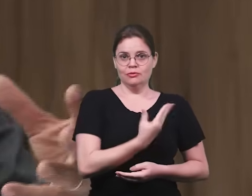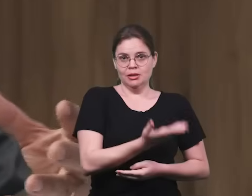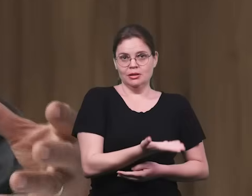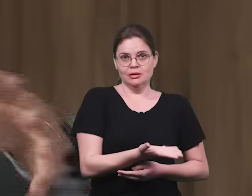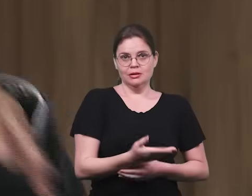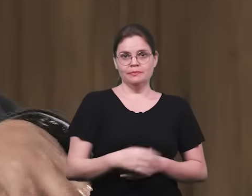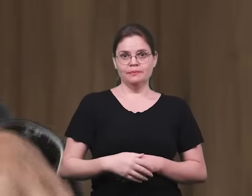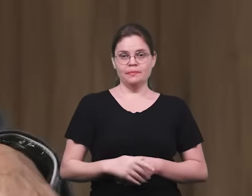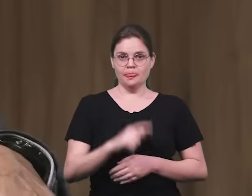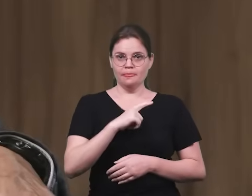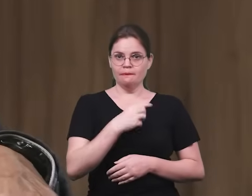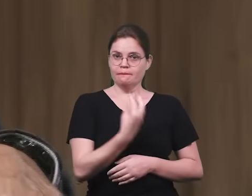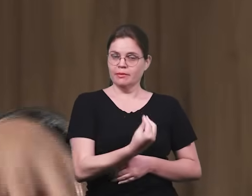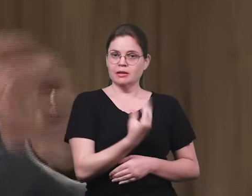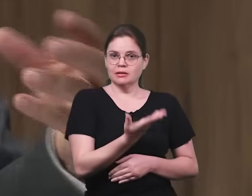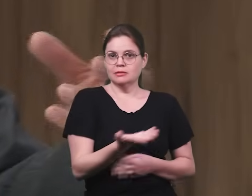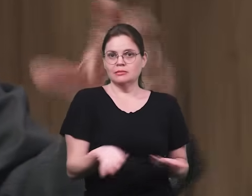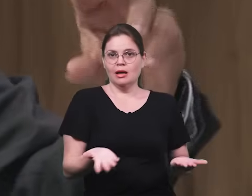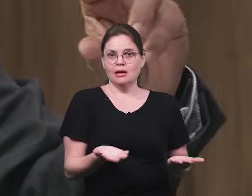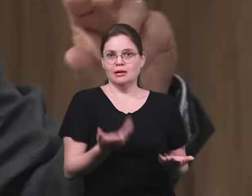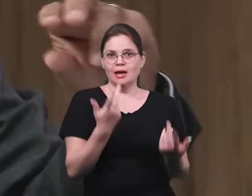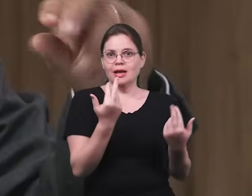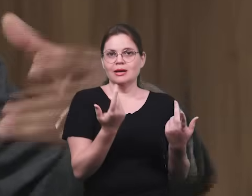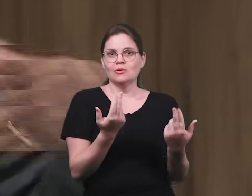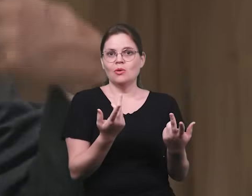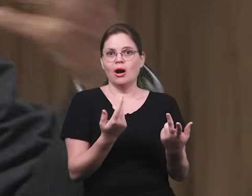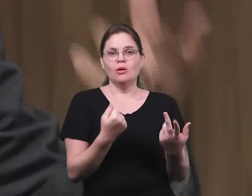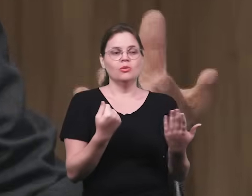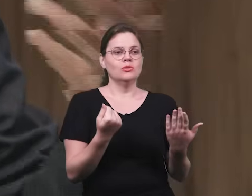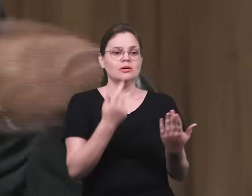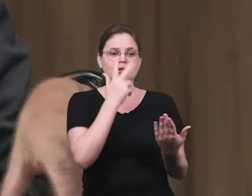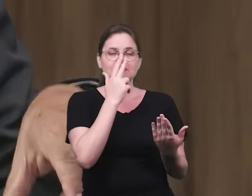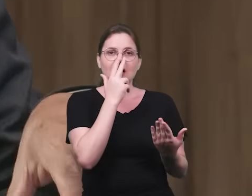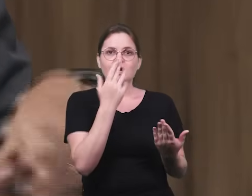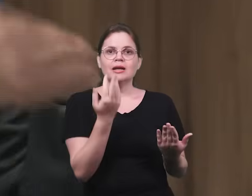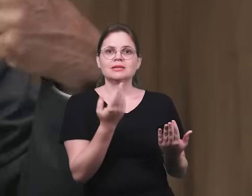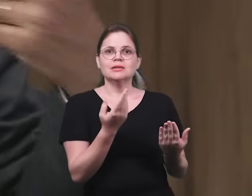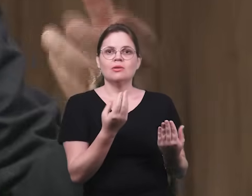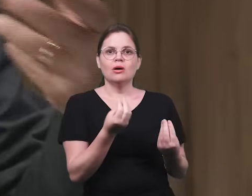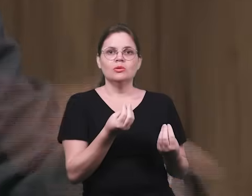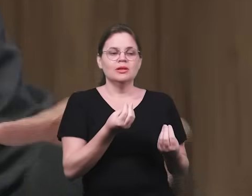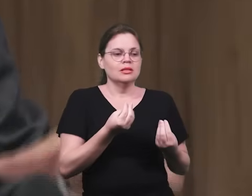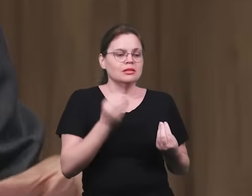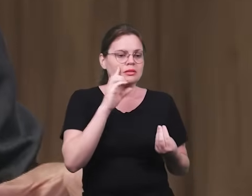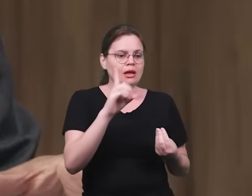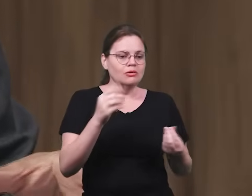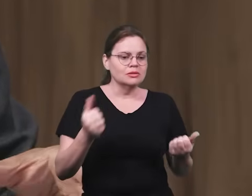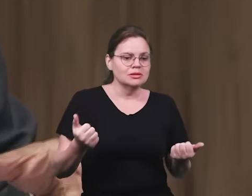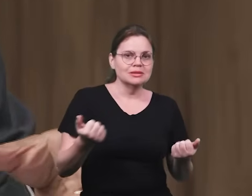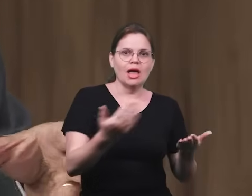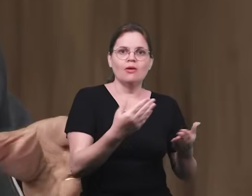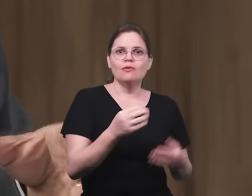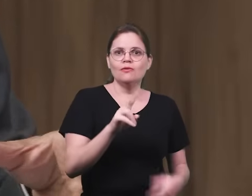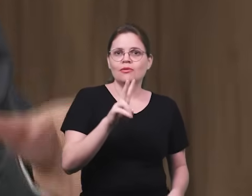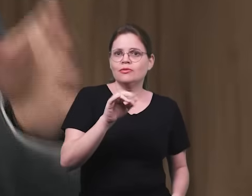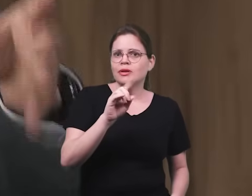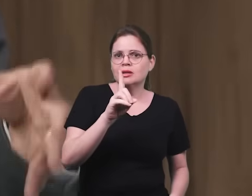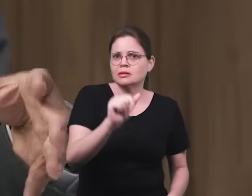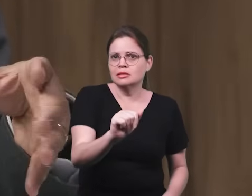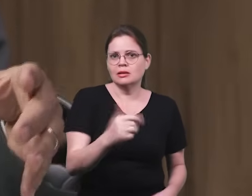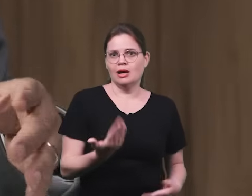uma alma vivente, ou seja, é um sopro de vida que Deus lhe deu, que